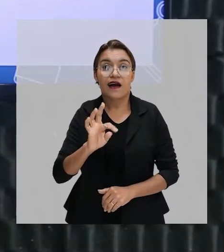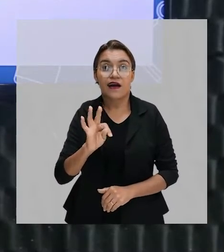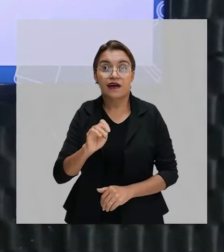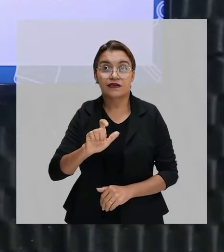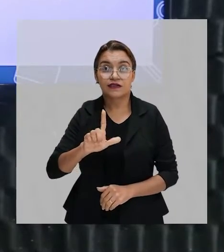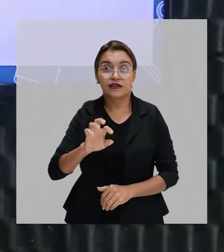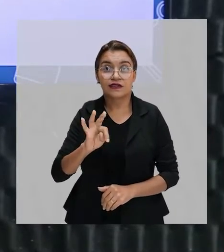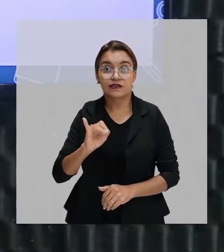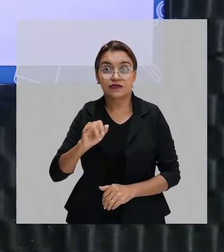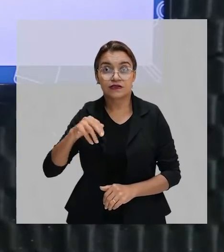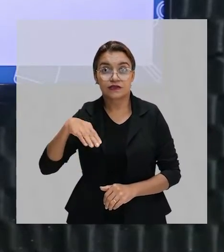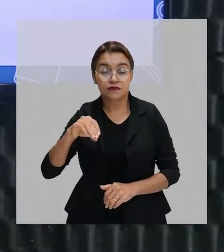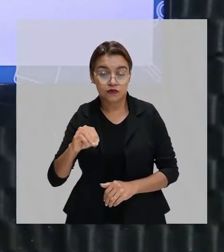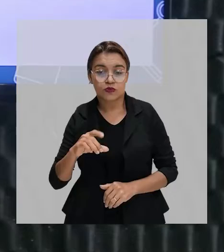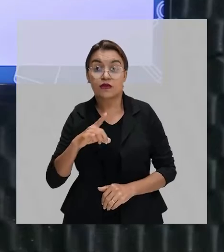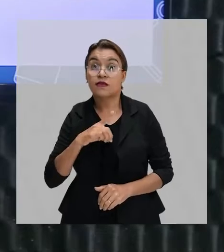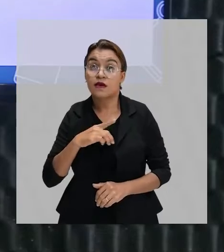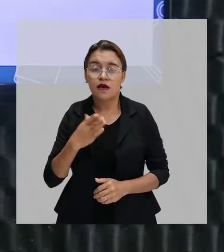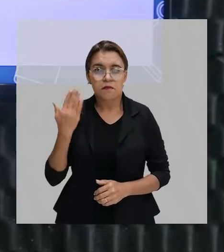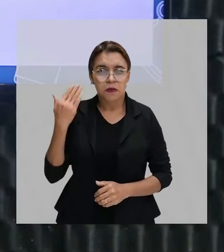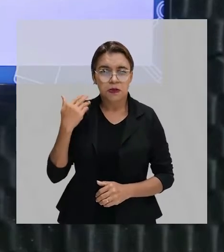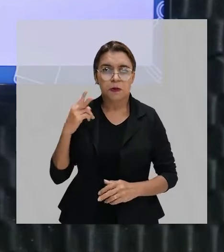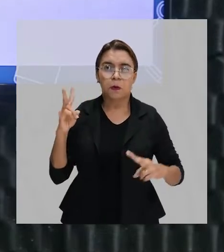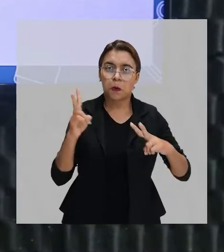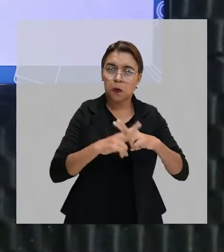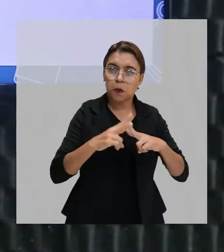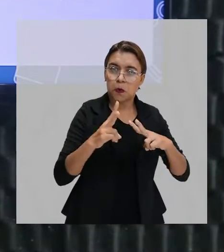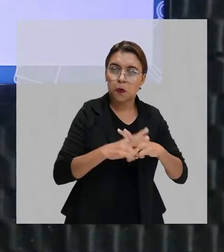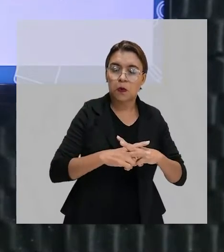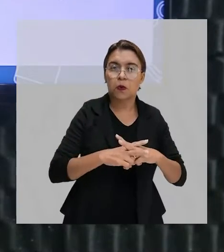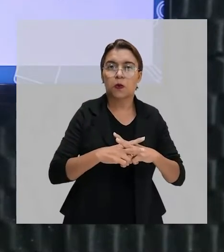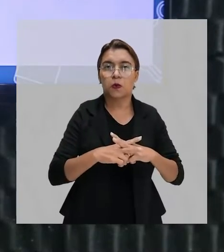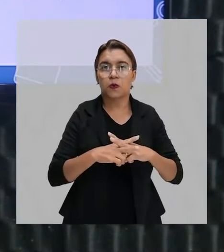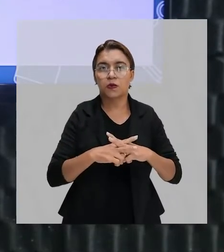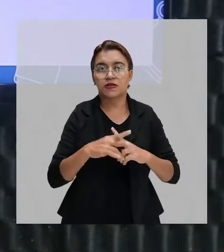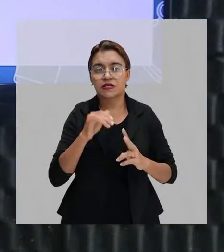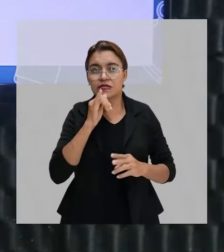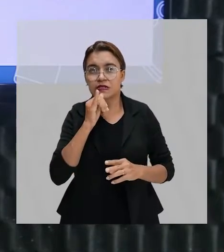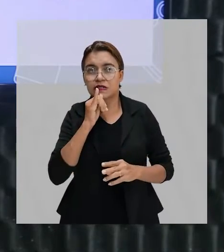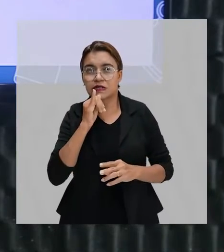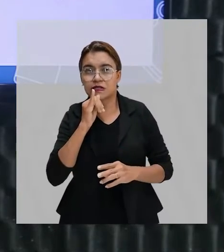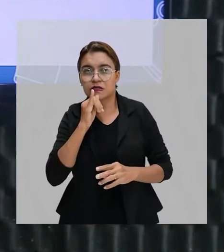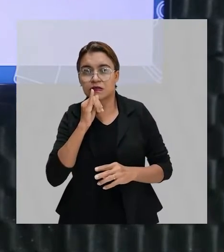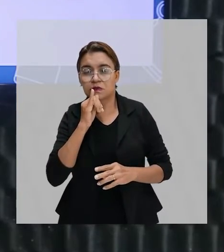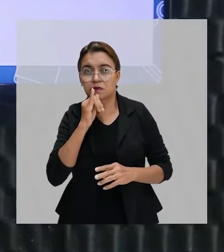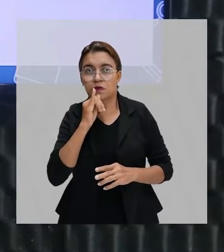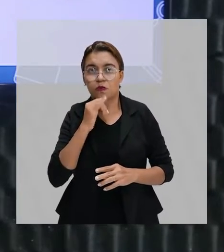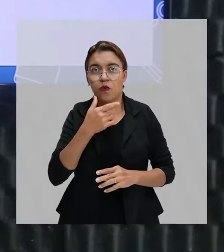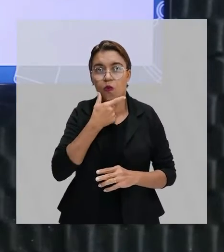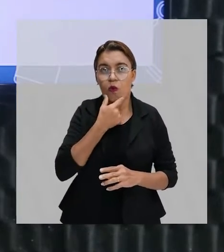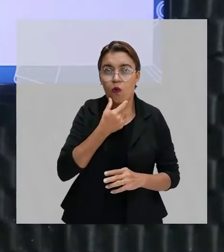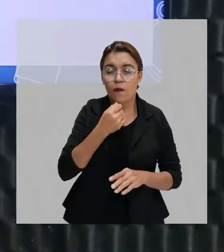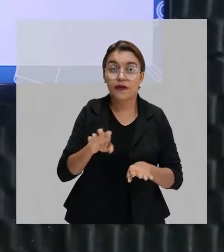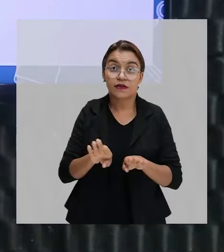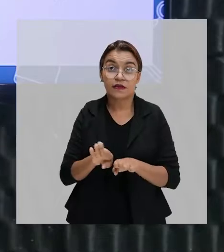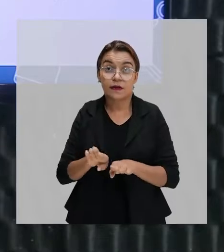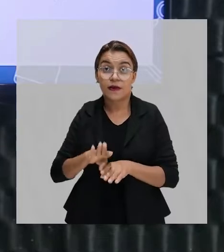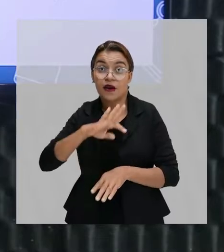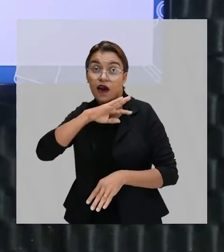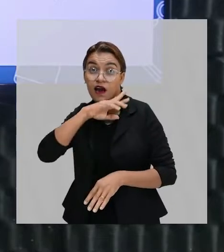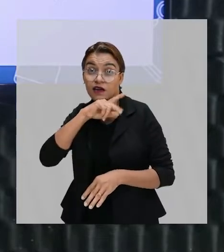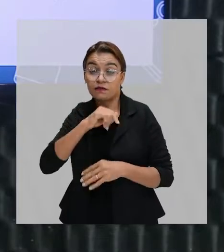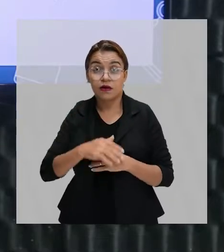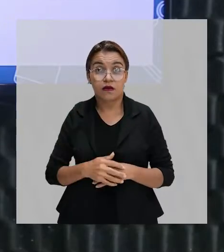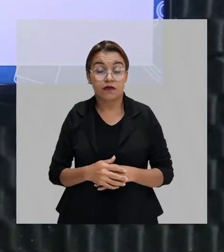então existe ali a luta entre um homem EA caça por exemplo hora também